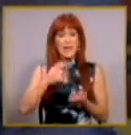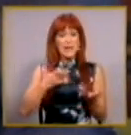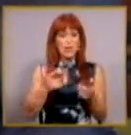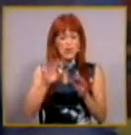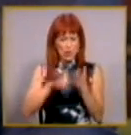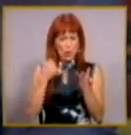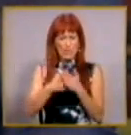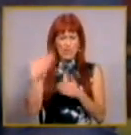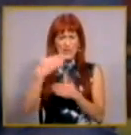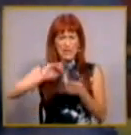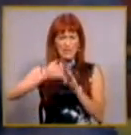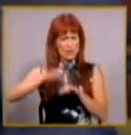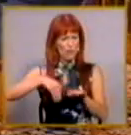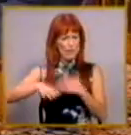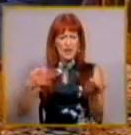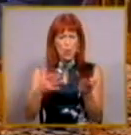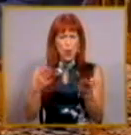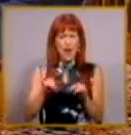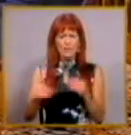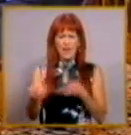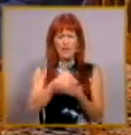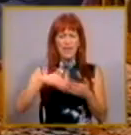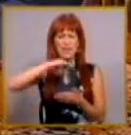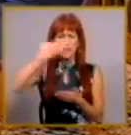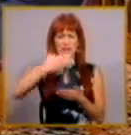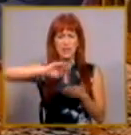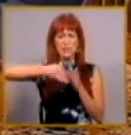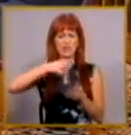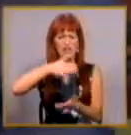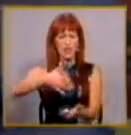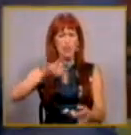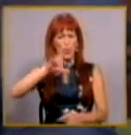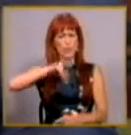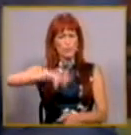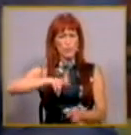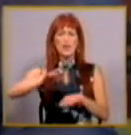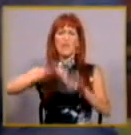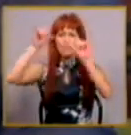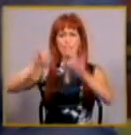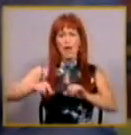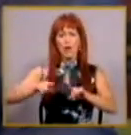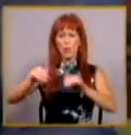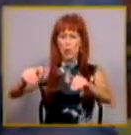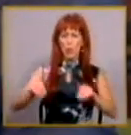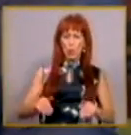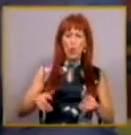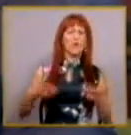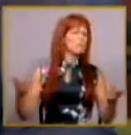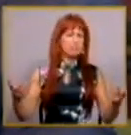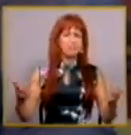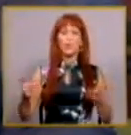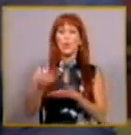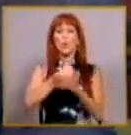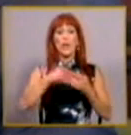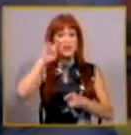forma completa a sétima avaliação feita. Não há nenhum dado na sétima avaliação que diga que o país fez mal, recuou, o que quer que seja. Os dados